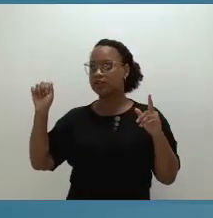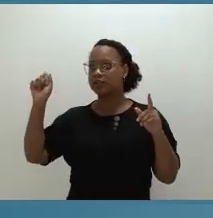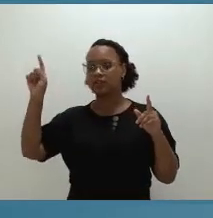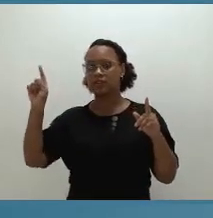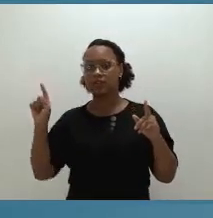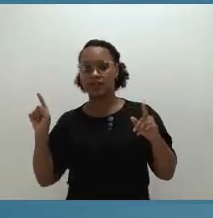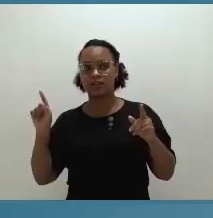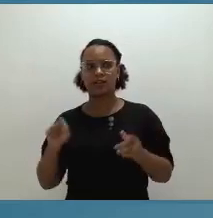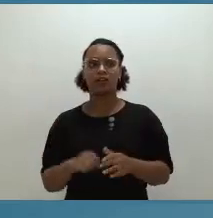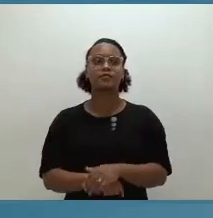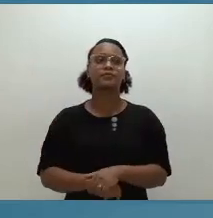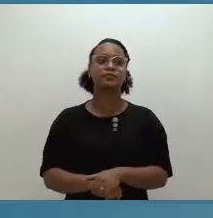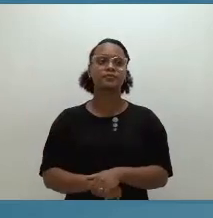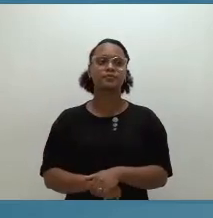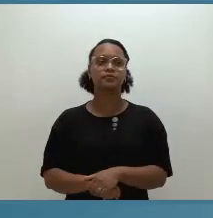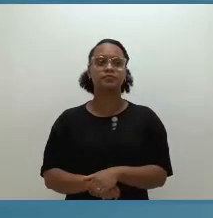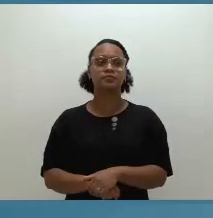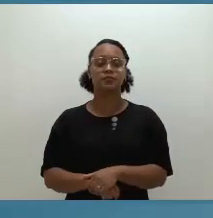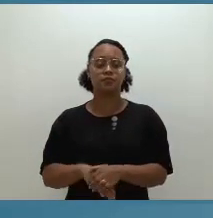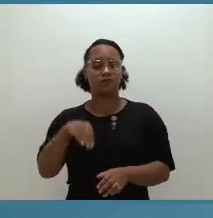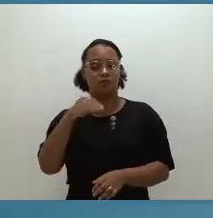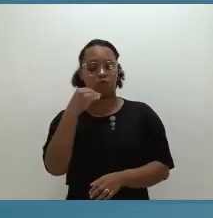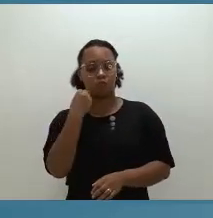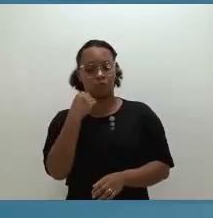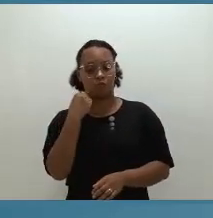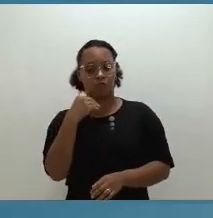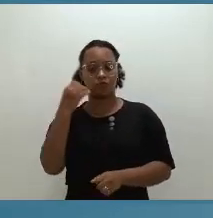aproveitando que falou esse embargador